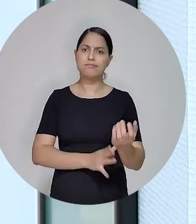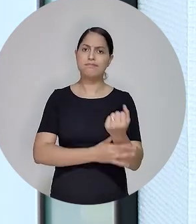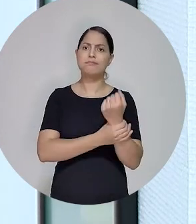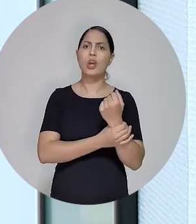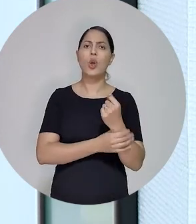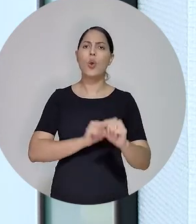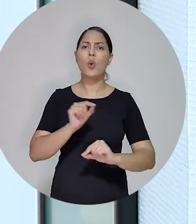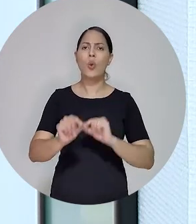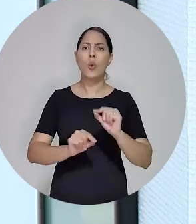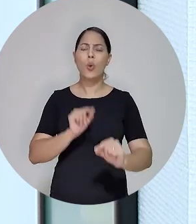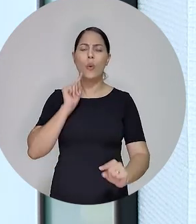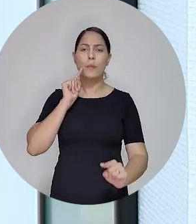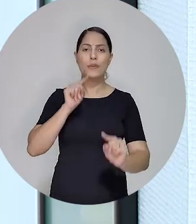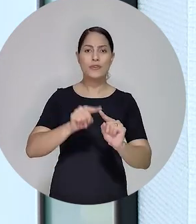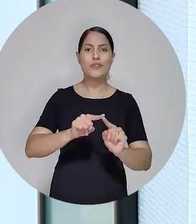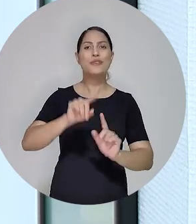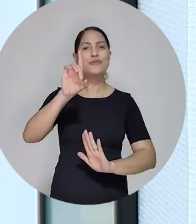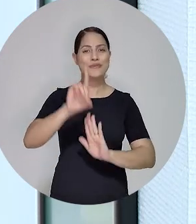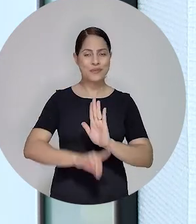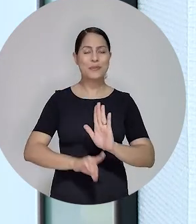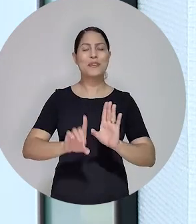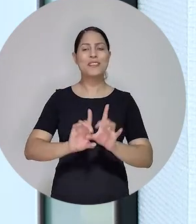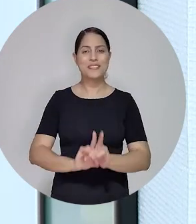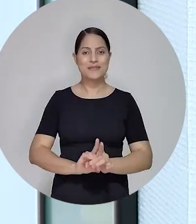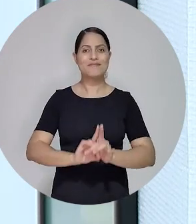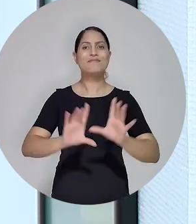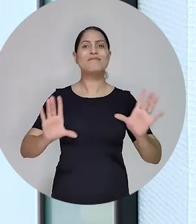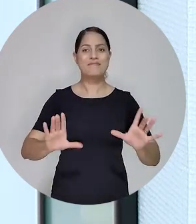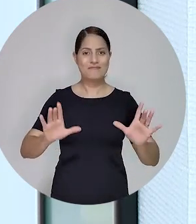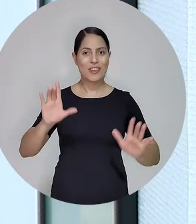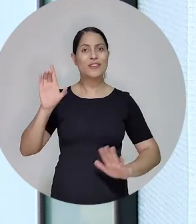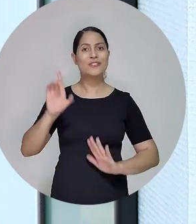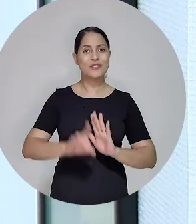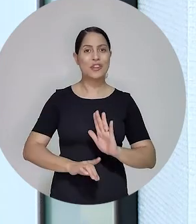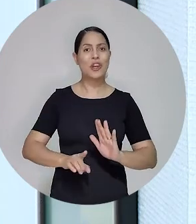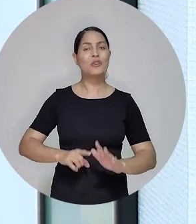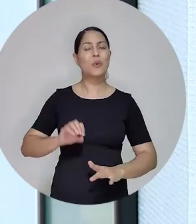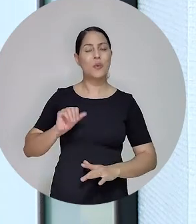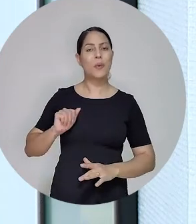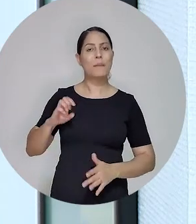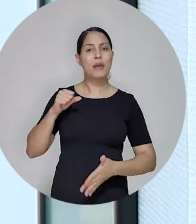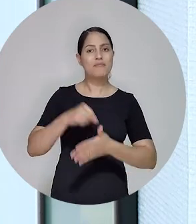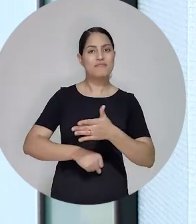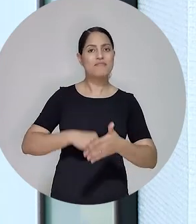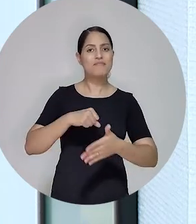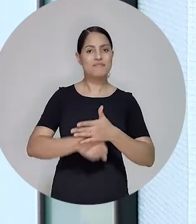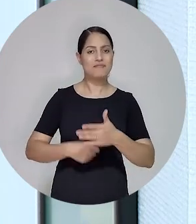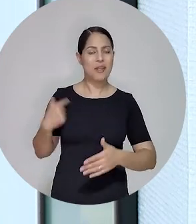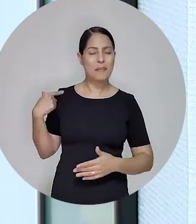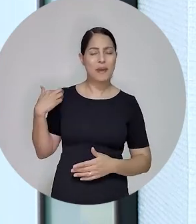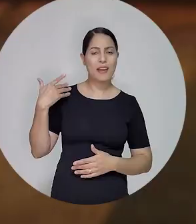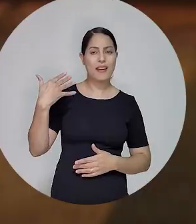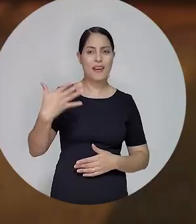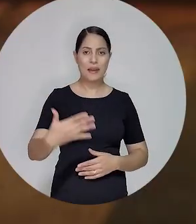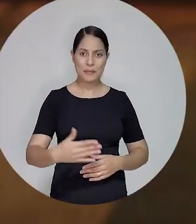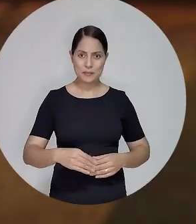e, principalmente, o fortalecimento do Estado Democrático de Direito, uma luta histórica da Ordem dos Advogados do